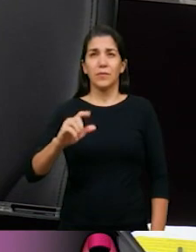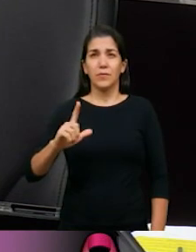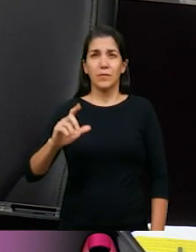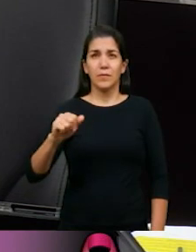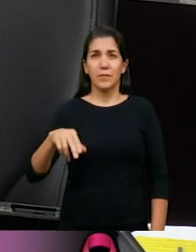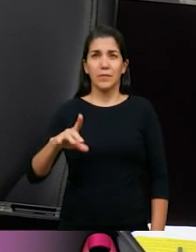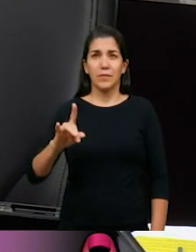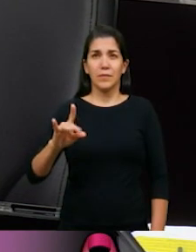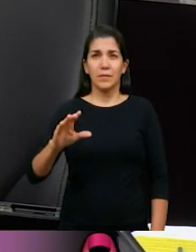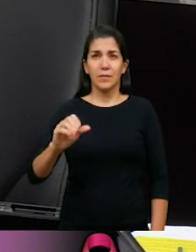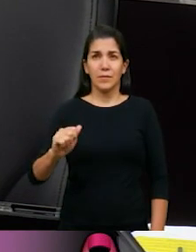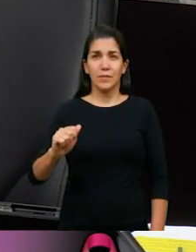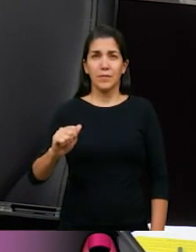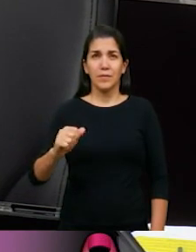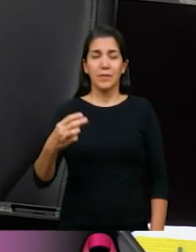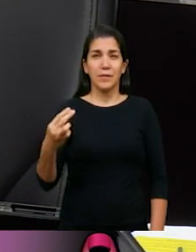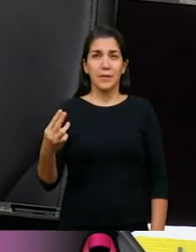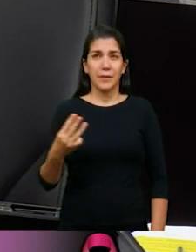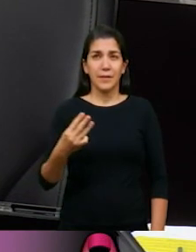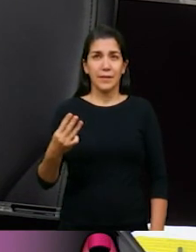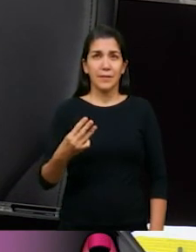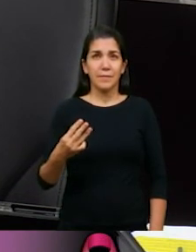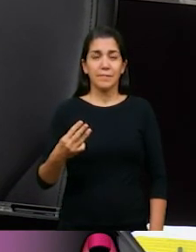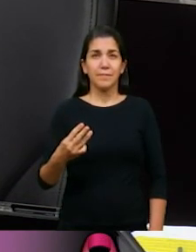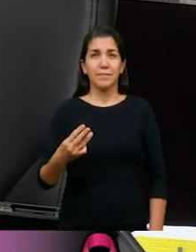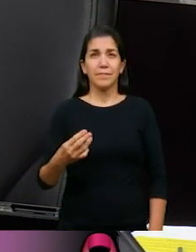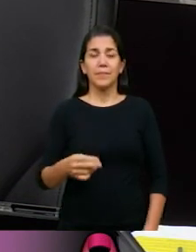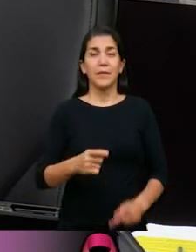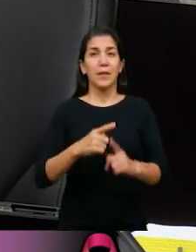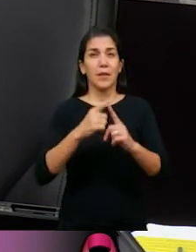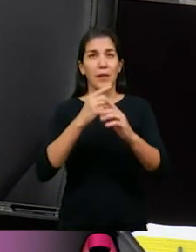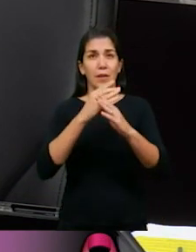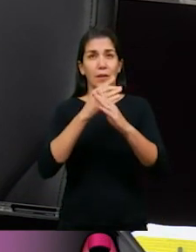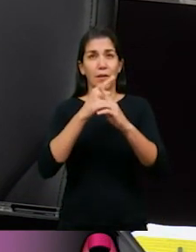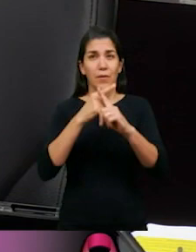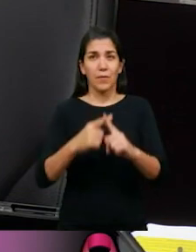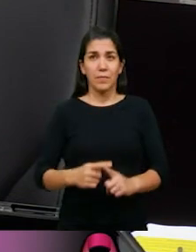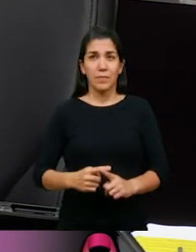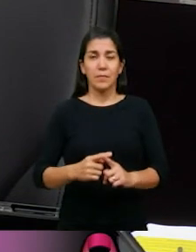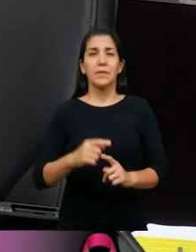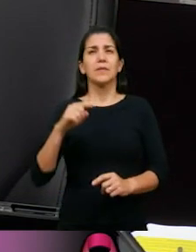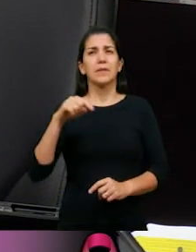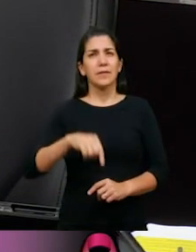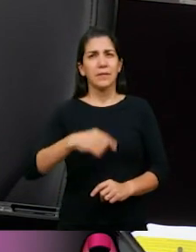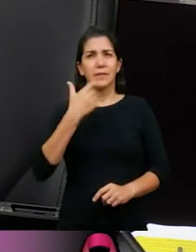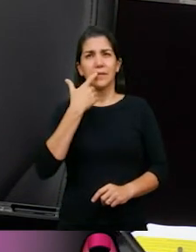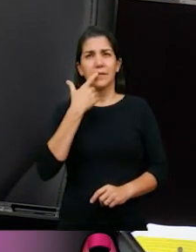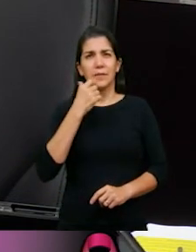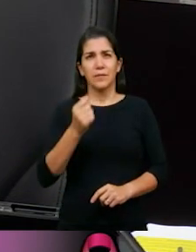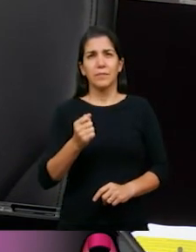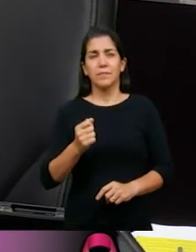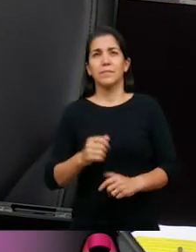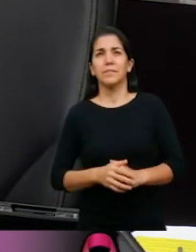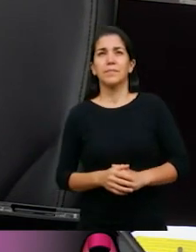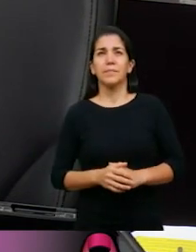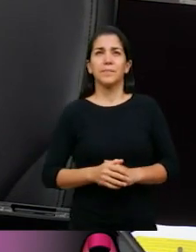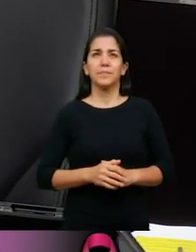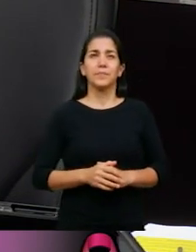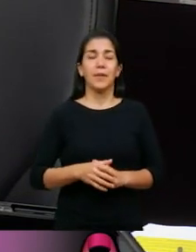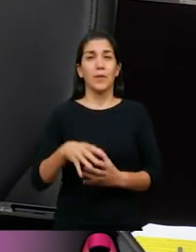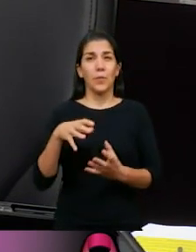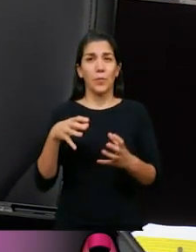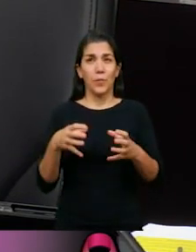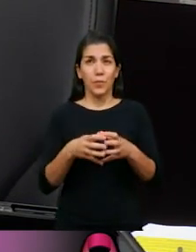Simões, terceiro lugar, né? E essa Copa foi realizada aqui mesmo, em Araçatuba, e eles vêm conquistando várias